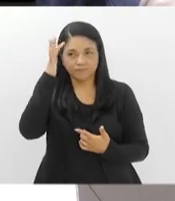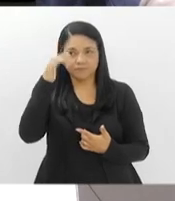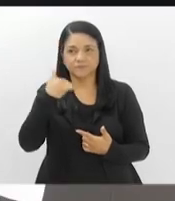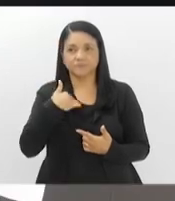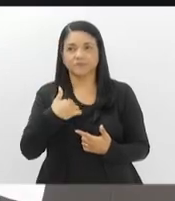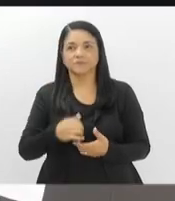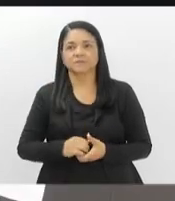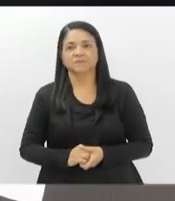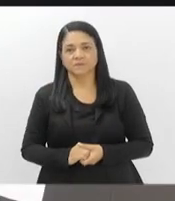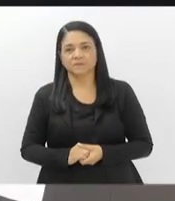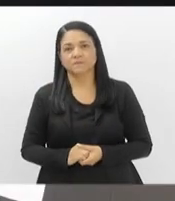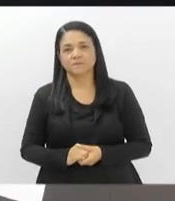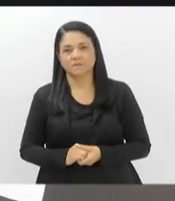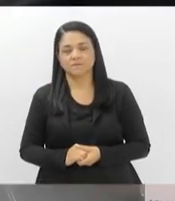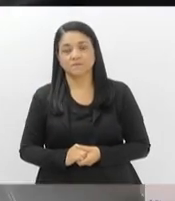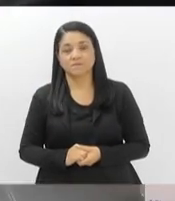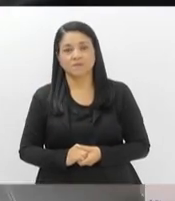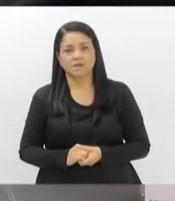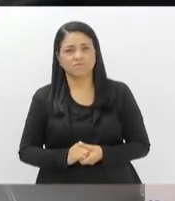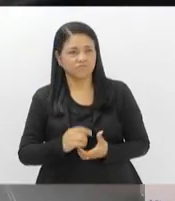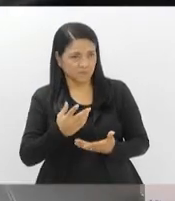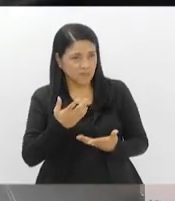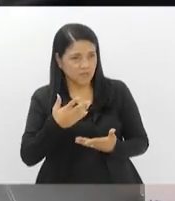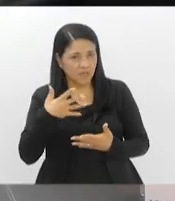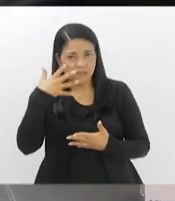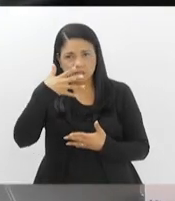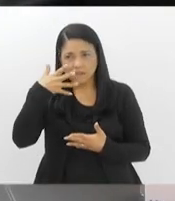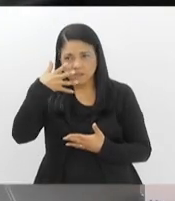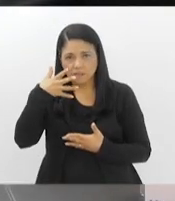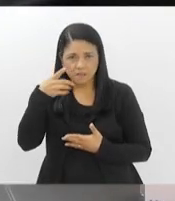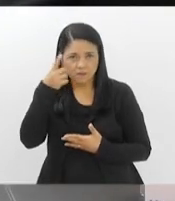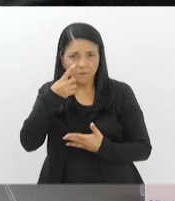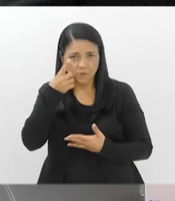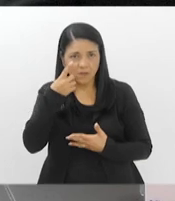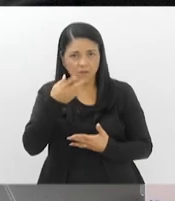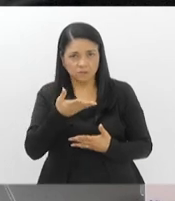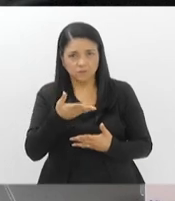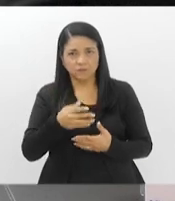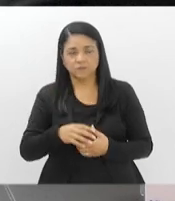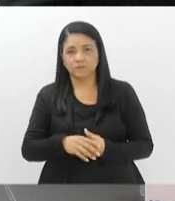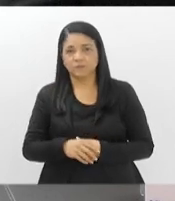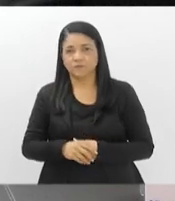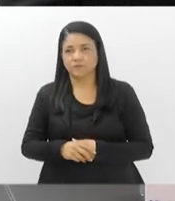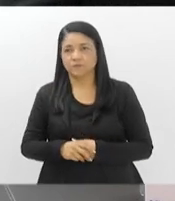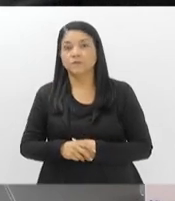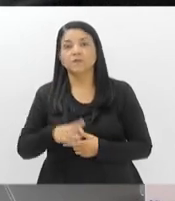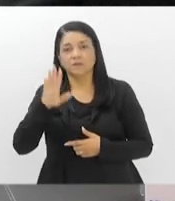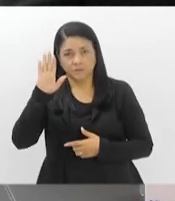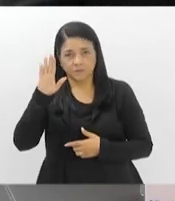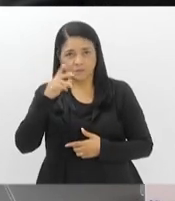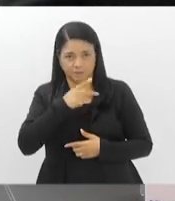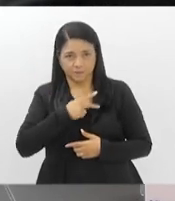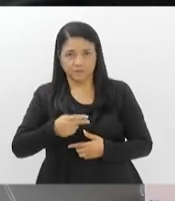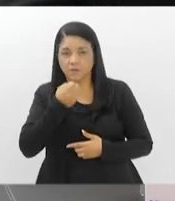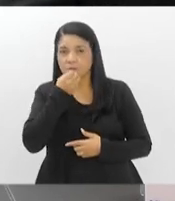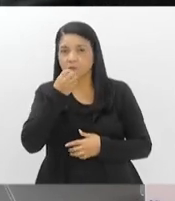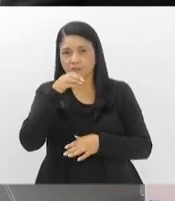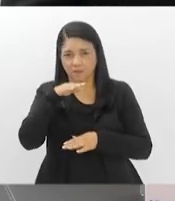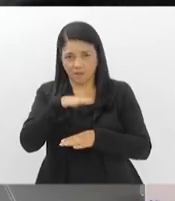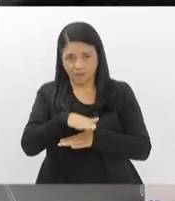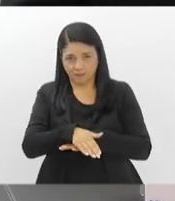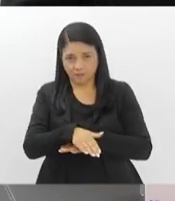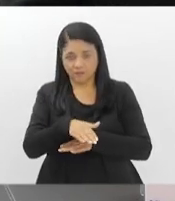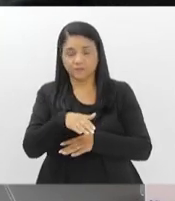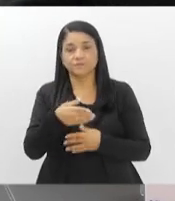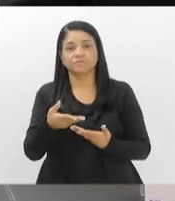isso algum Deputado quer fazer uso da palavra antes de de eu falar sobre o plano de trabalho Presidente Boa tarde né a